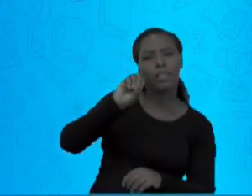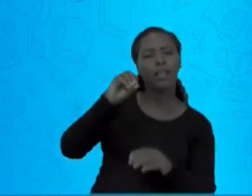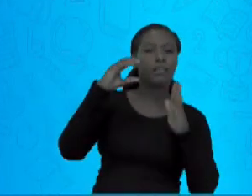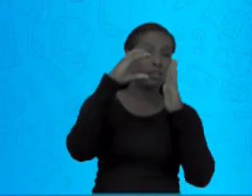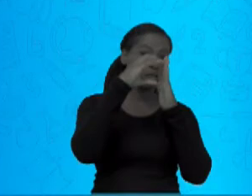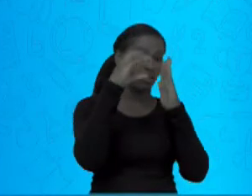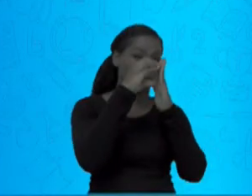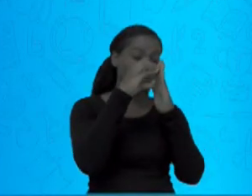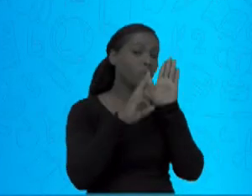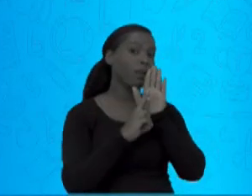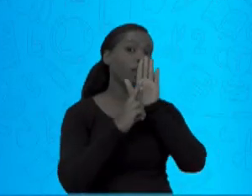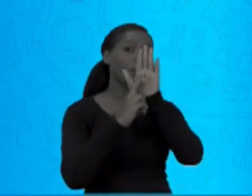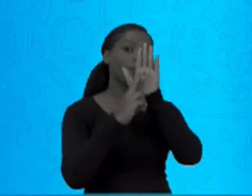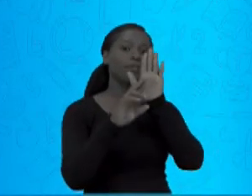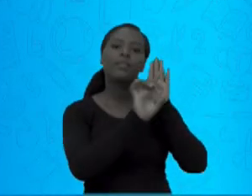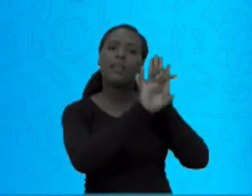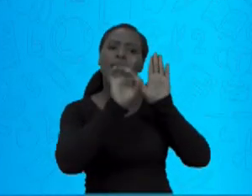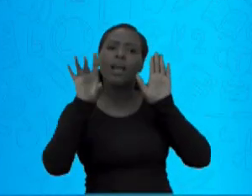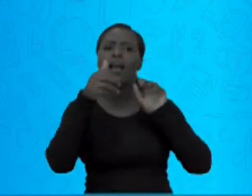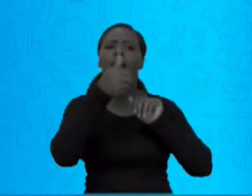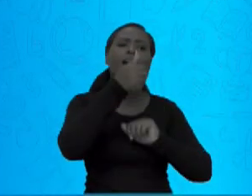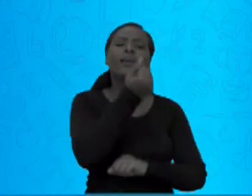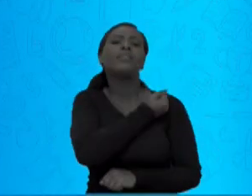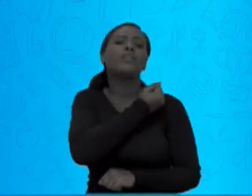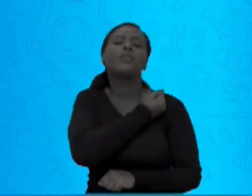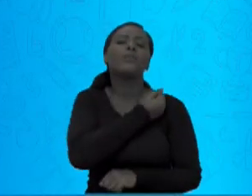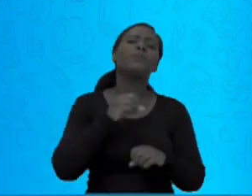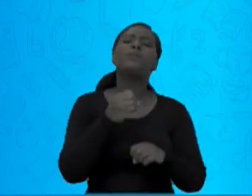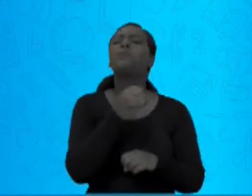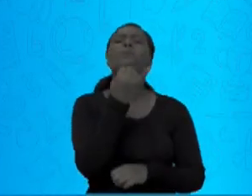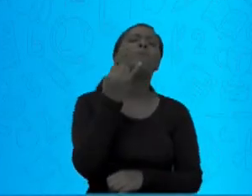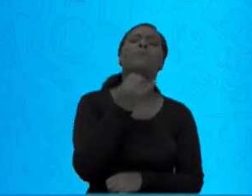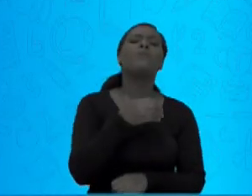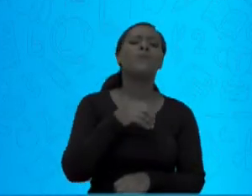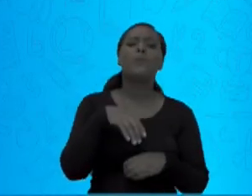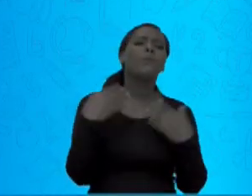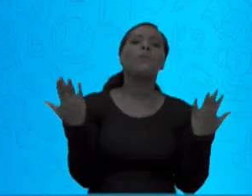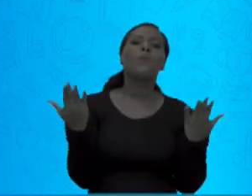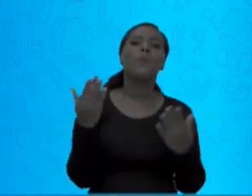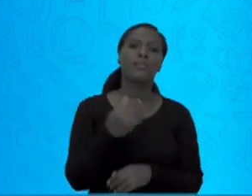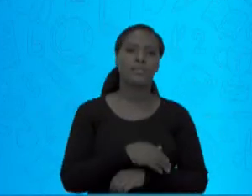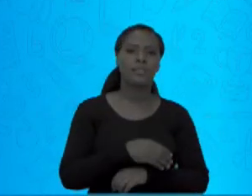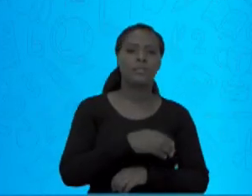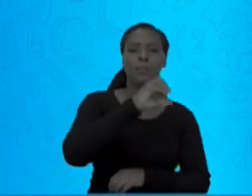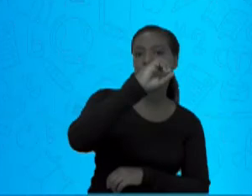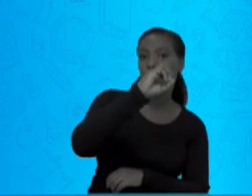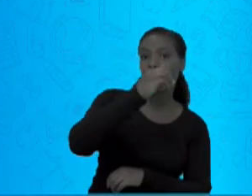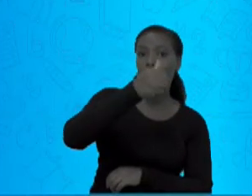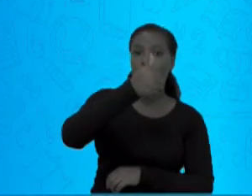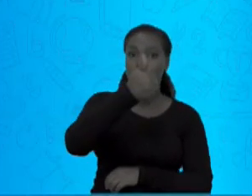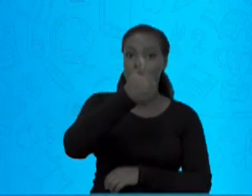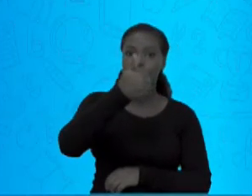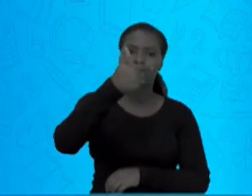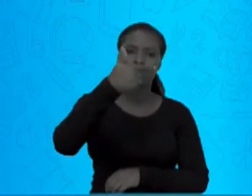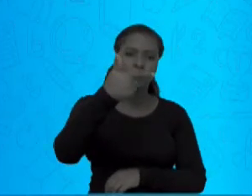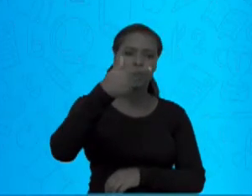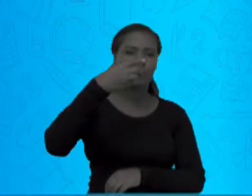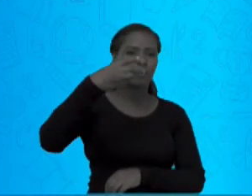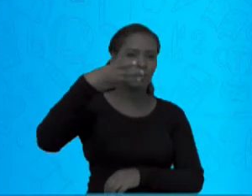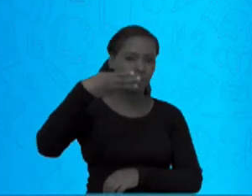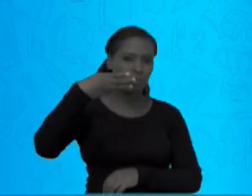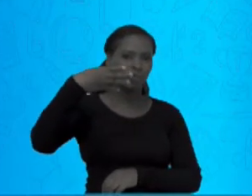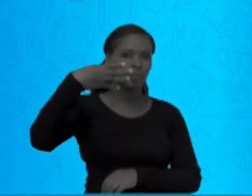representar cada número. E quais são esses símbolos? 0, 1, 2,